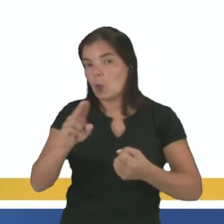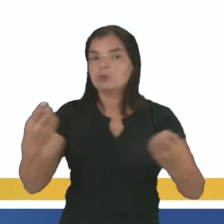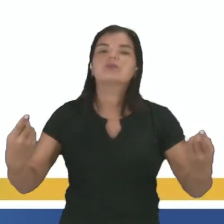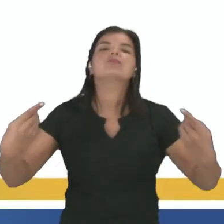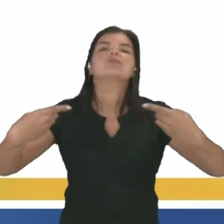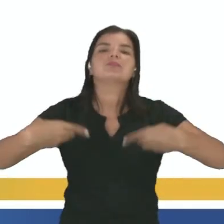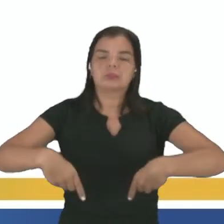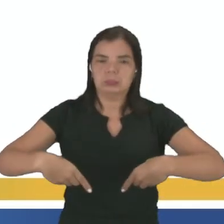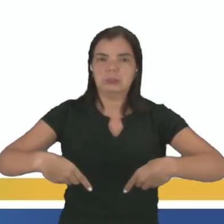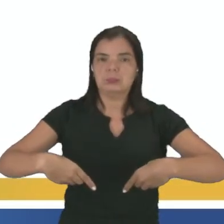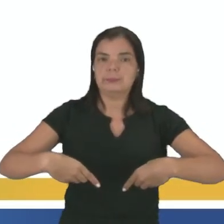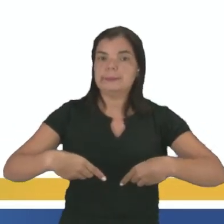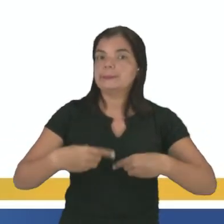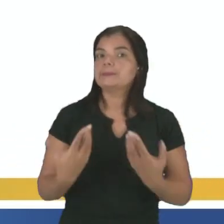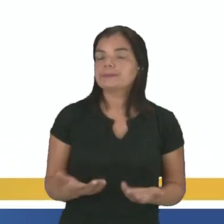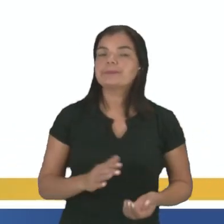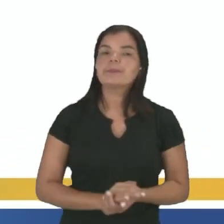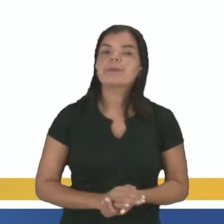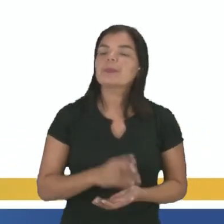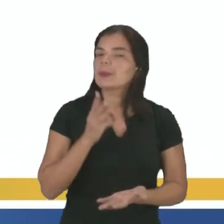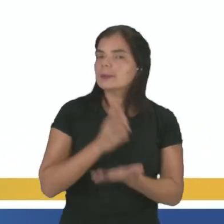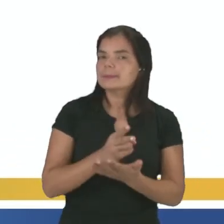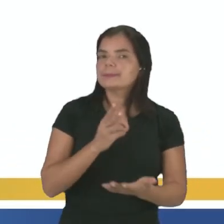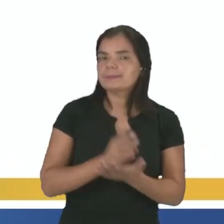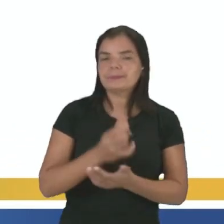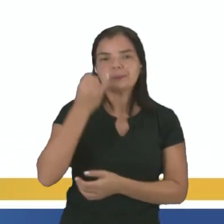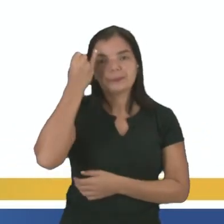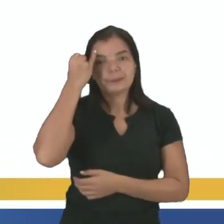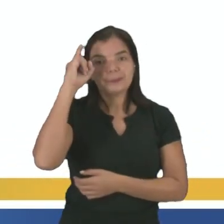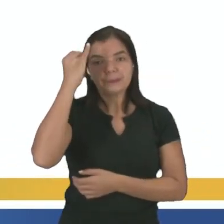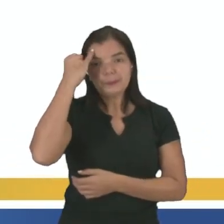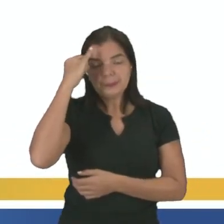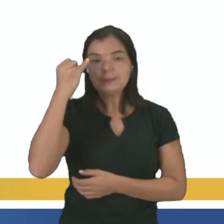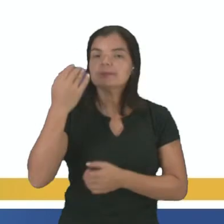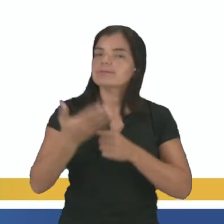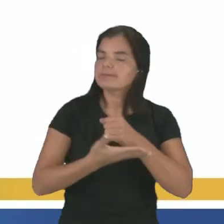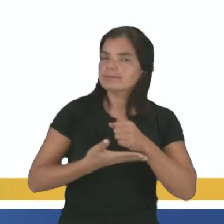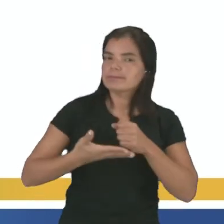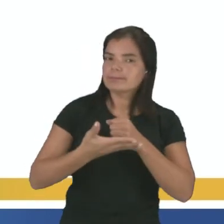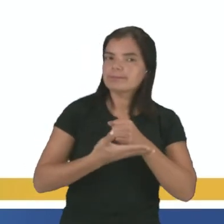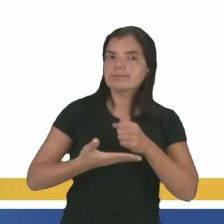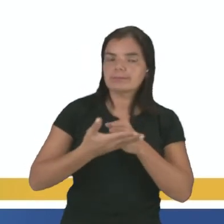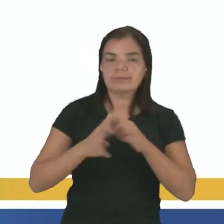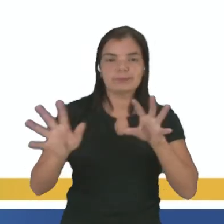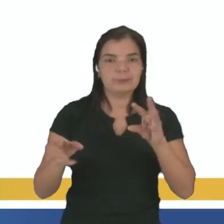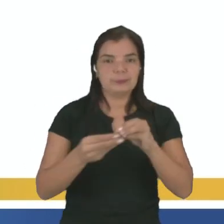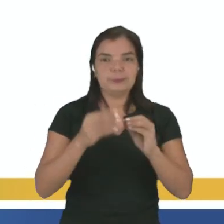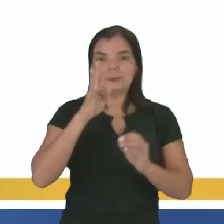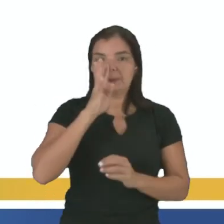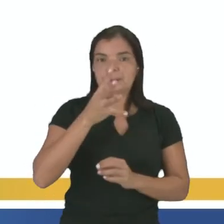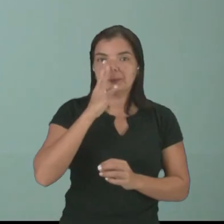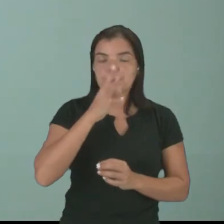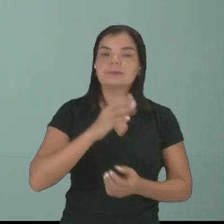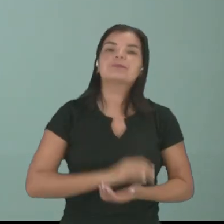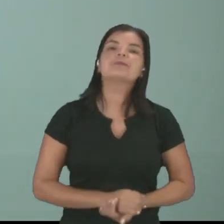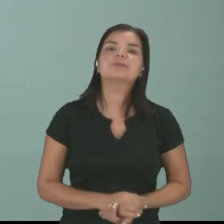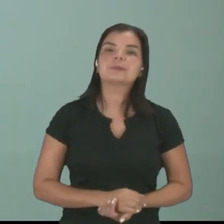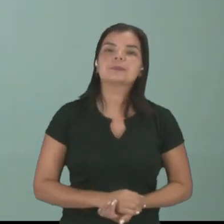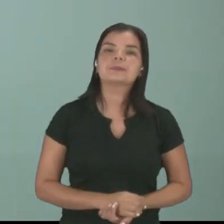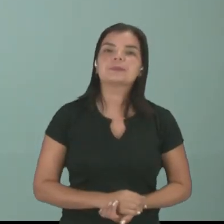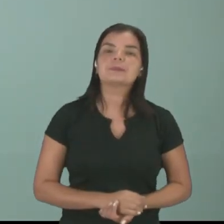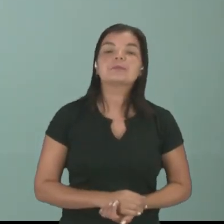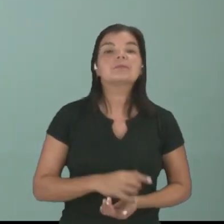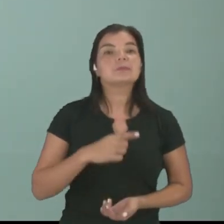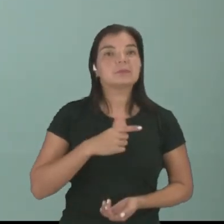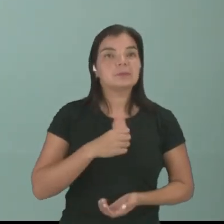ser contra, tá? E é sempre essa ideia muito básica do resumo crítico.